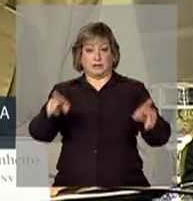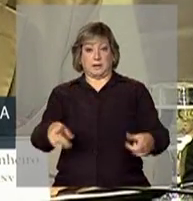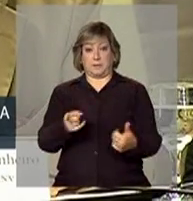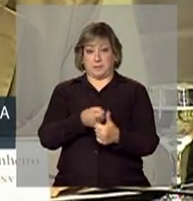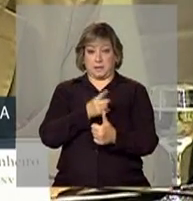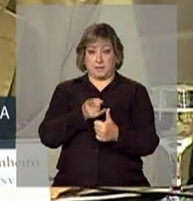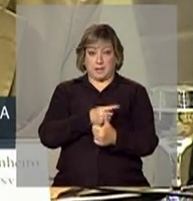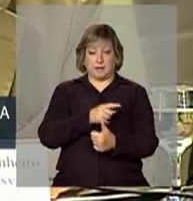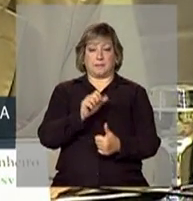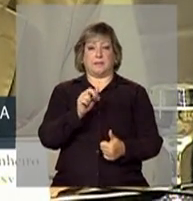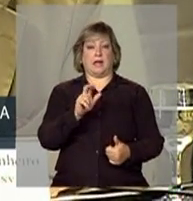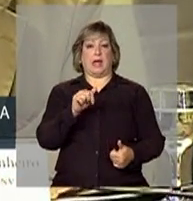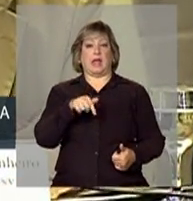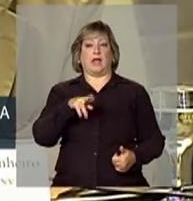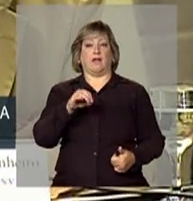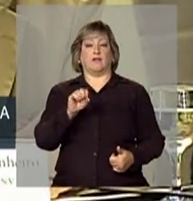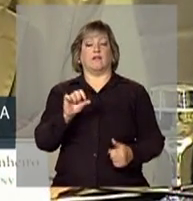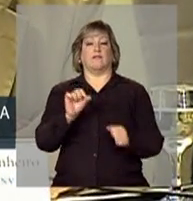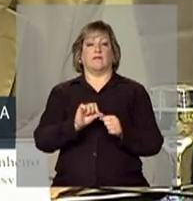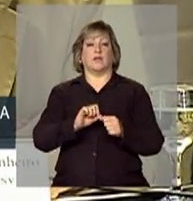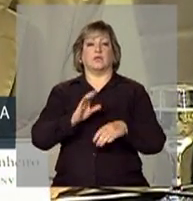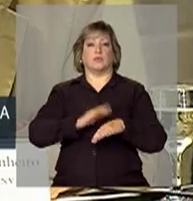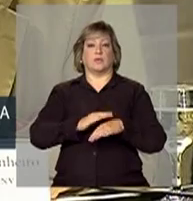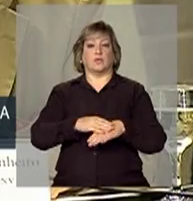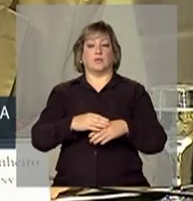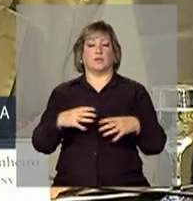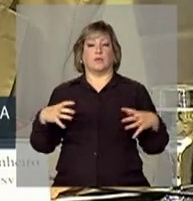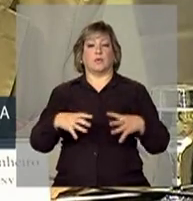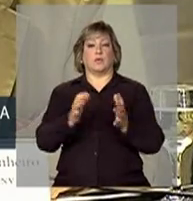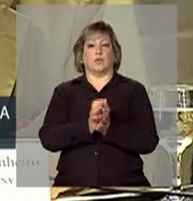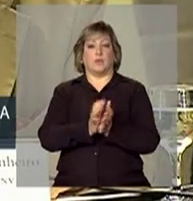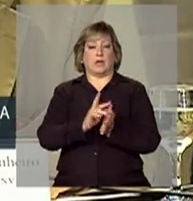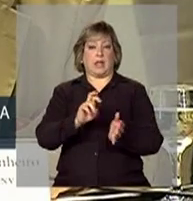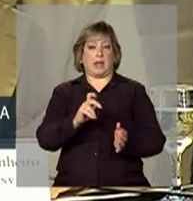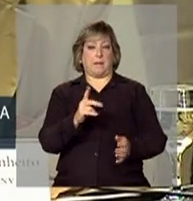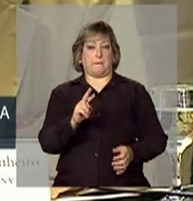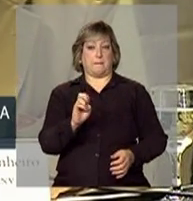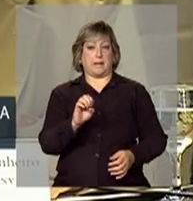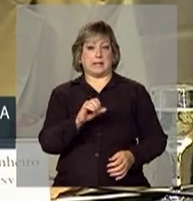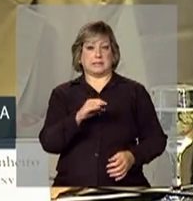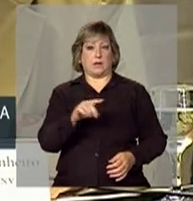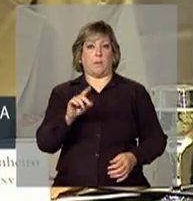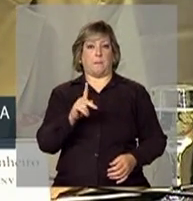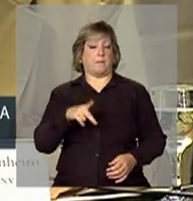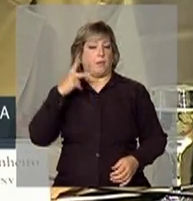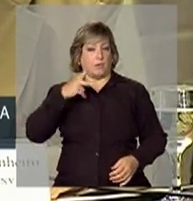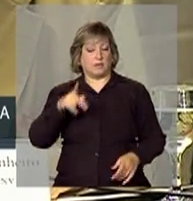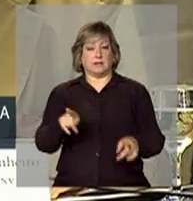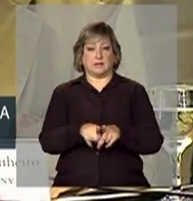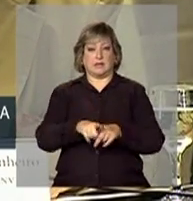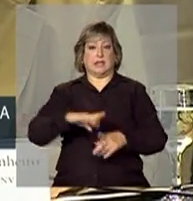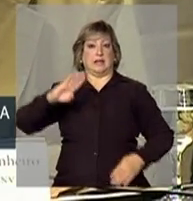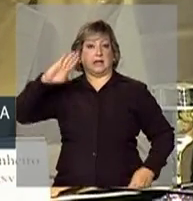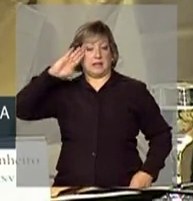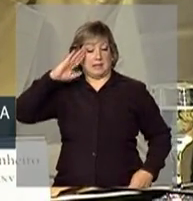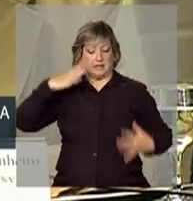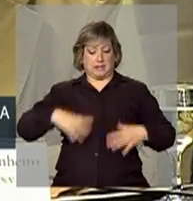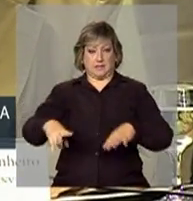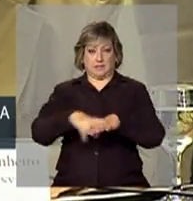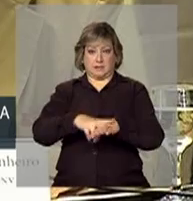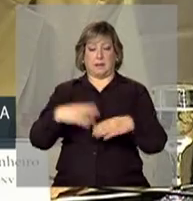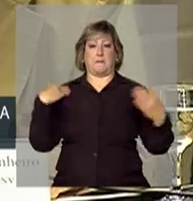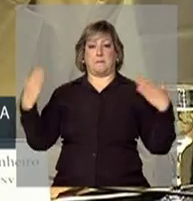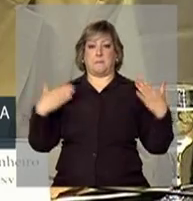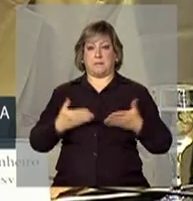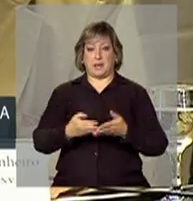primeira delas, dos arquivos produzidos pelos órgãos da repressão política, em especial os organismos criados no Exército e na Marinha para